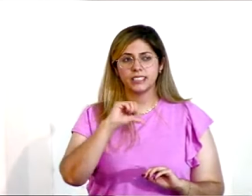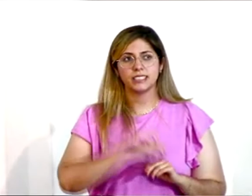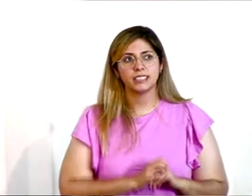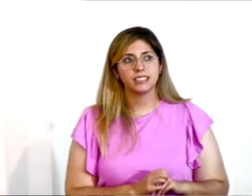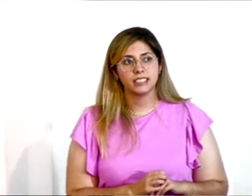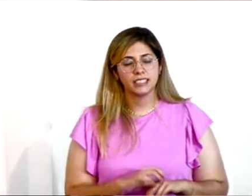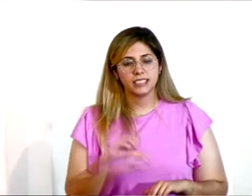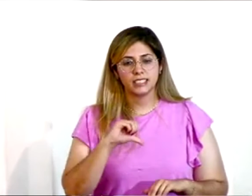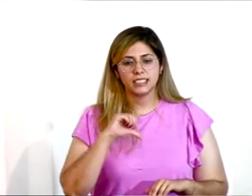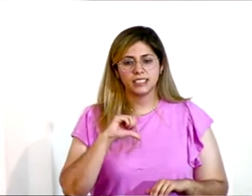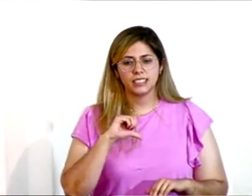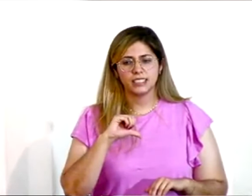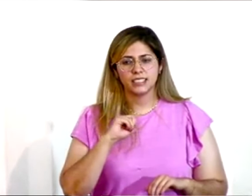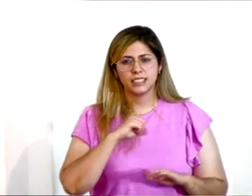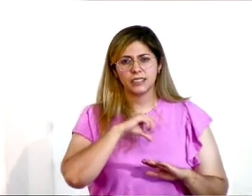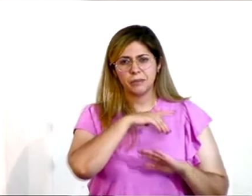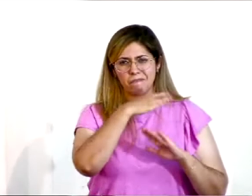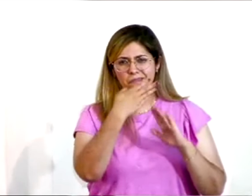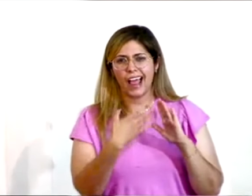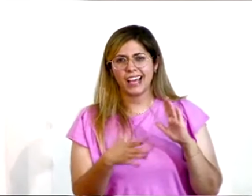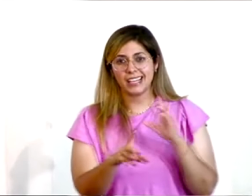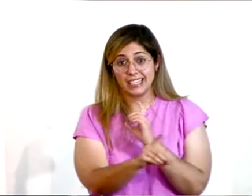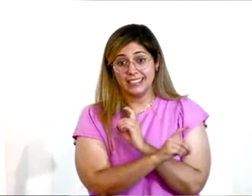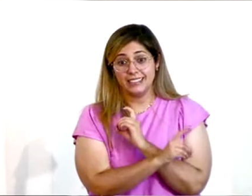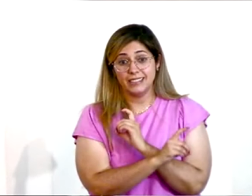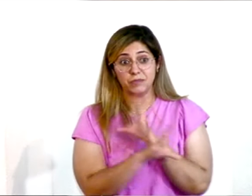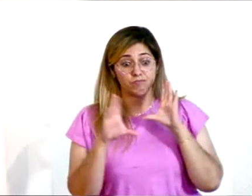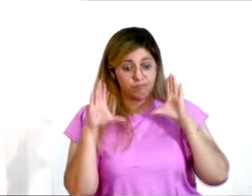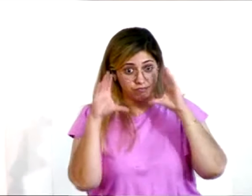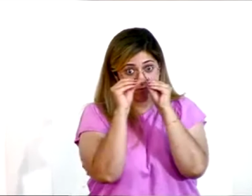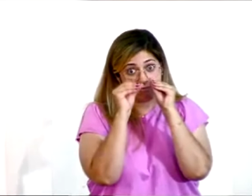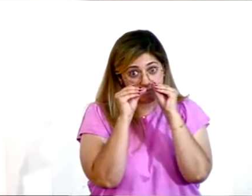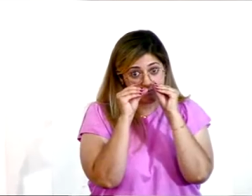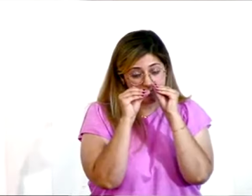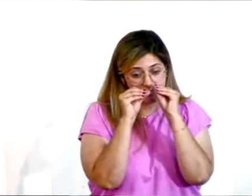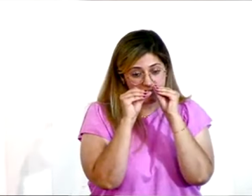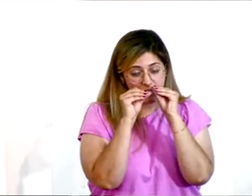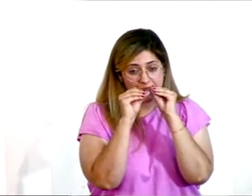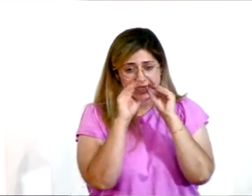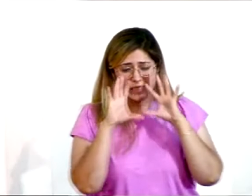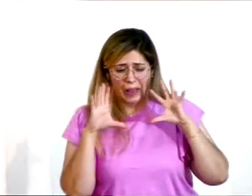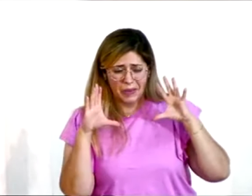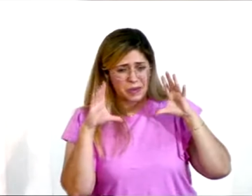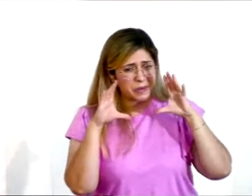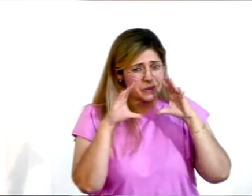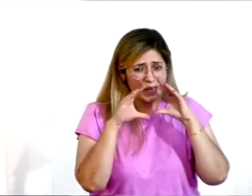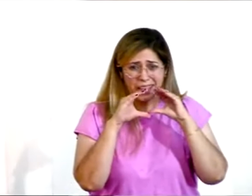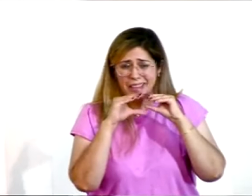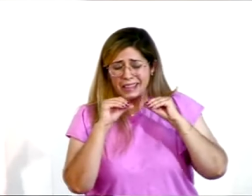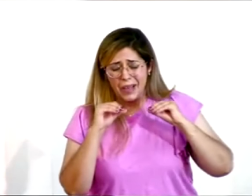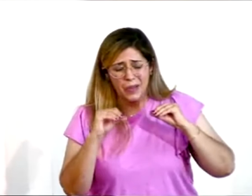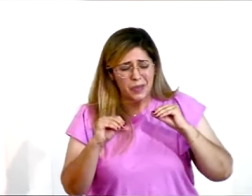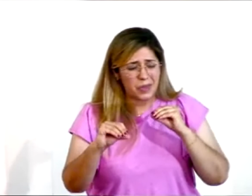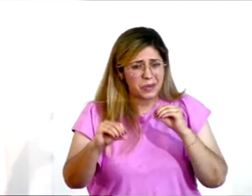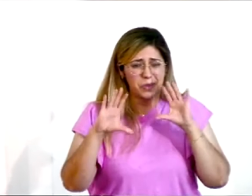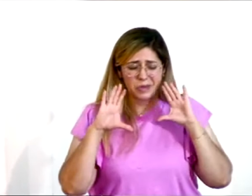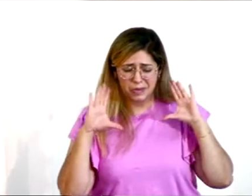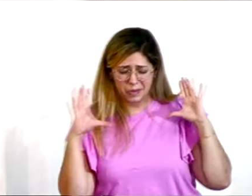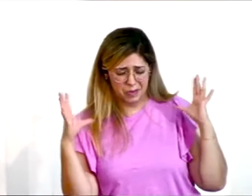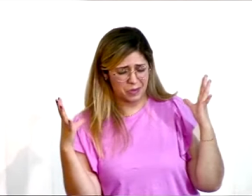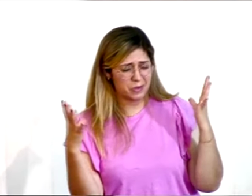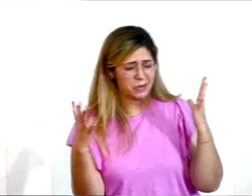no Egito. Trevas no Egito. E houve trevas, está narrado lá em Êxodo capítulo 10,